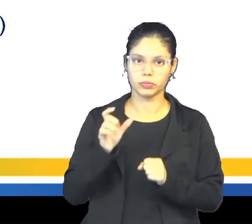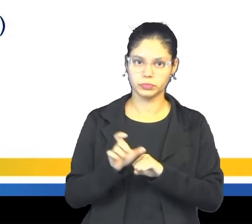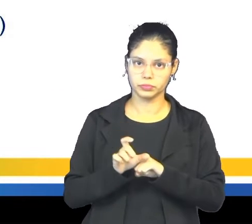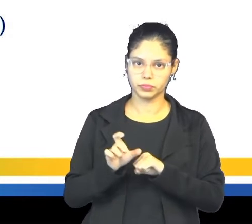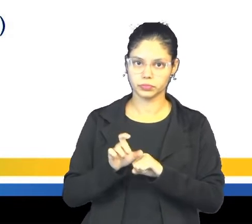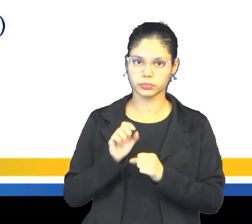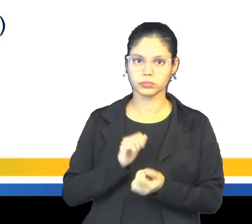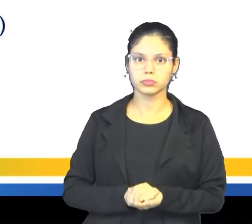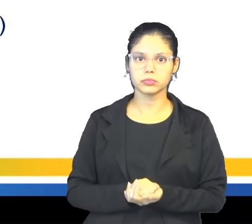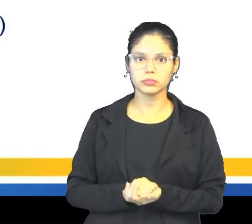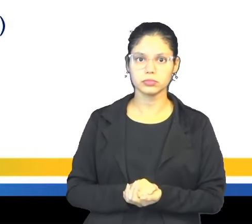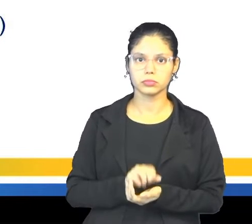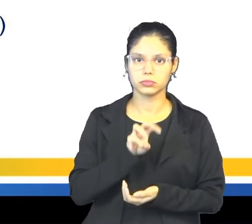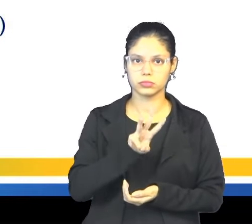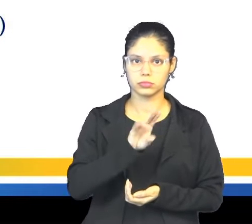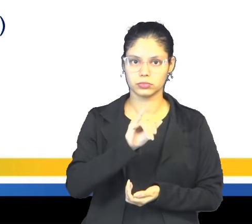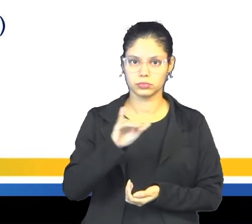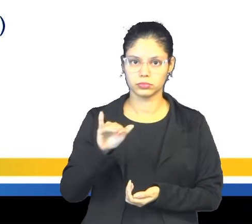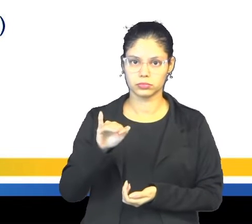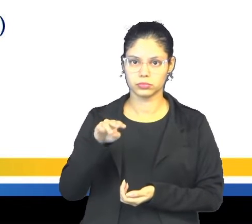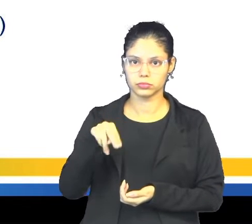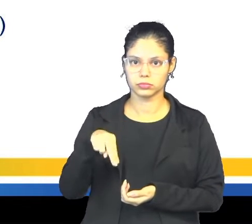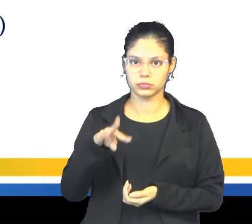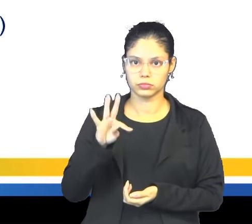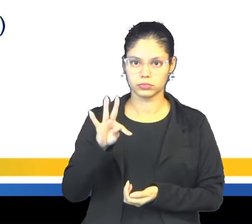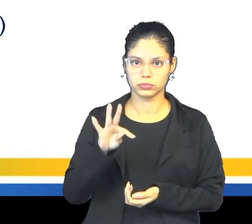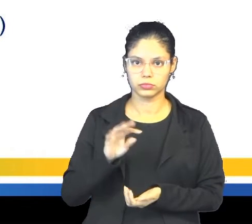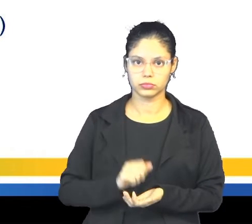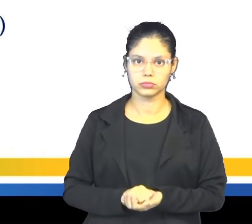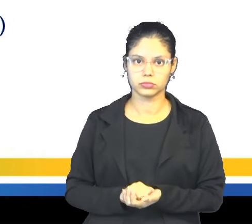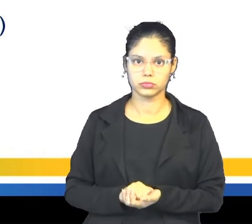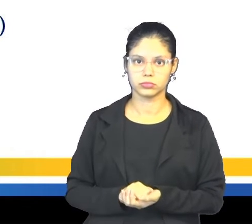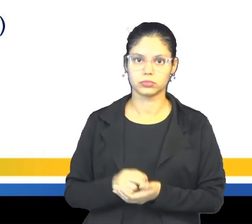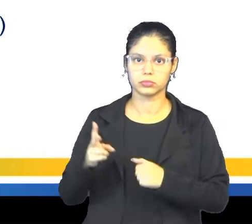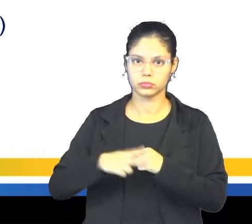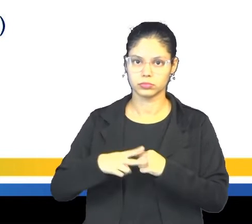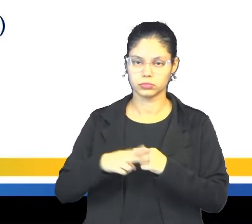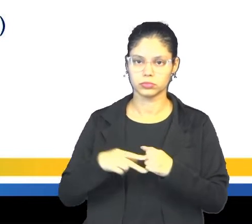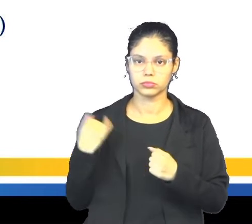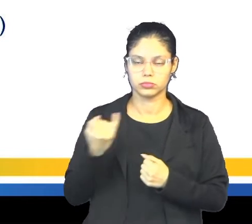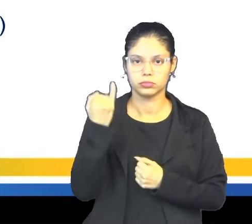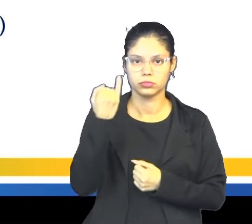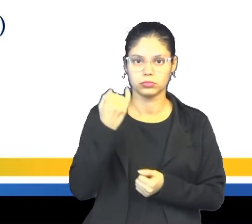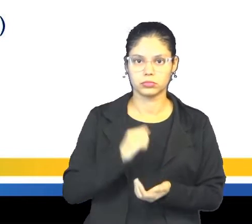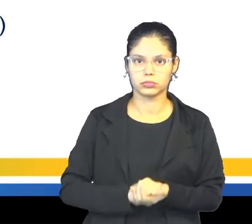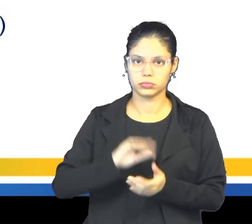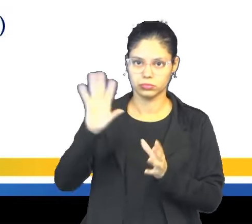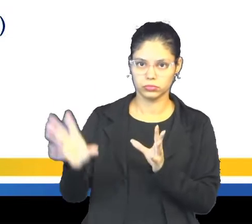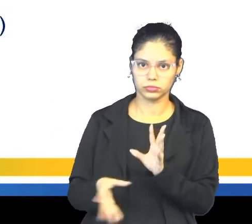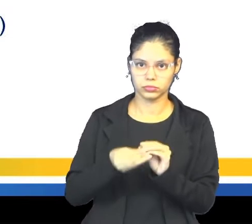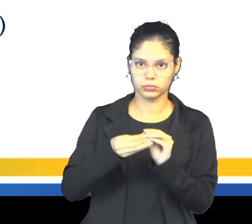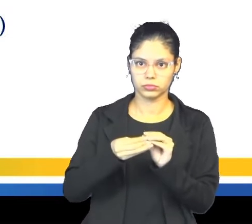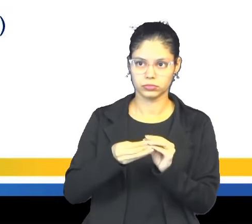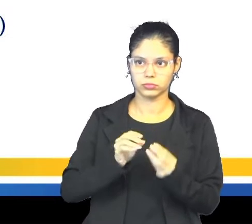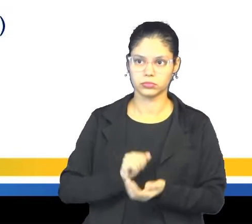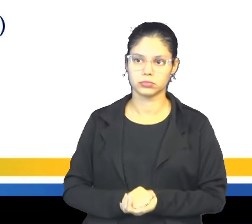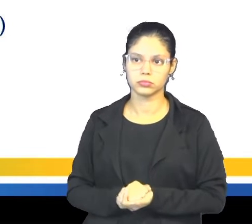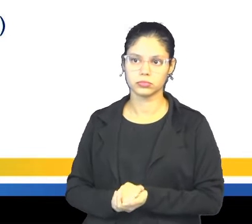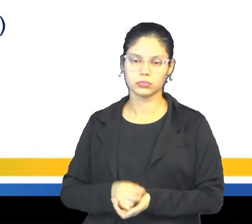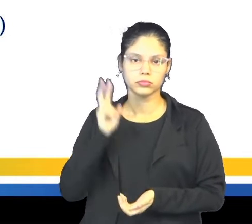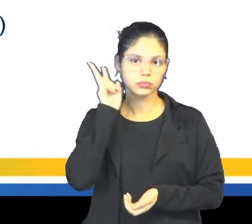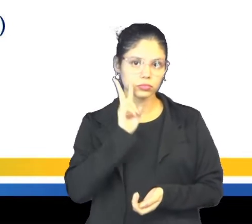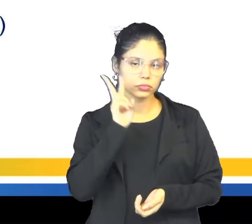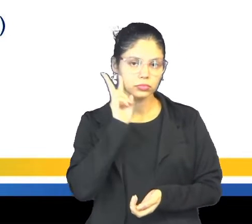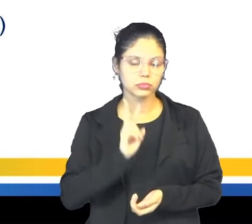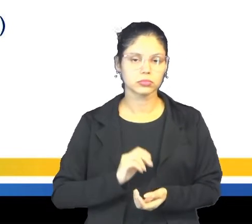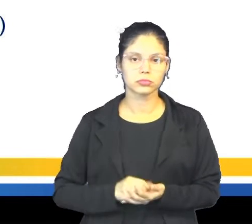sujeito, will e not, nós temos o verbo principal e o complemento. Lembrando que